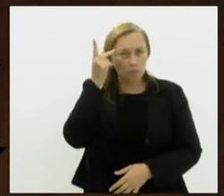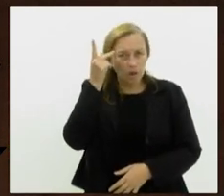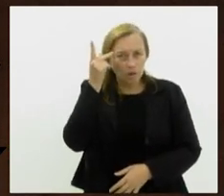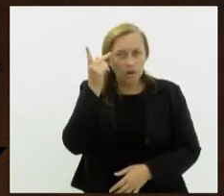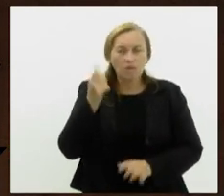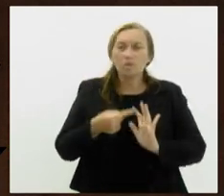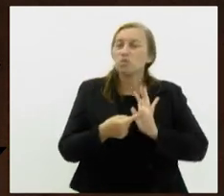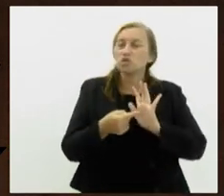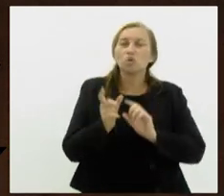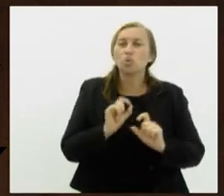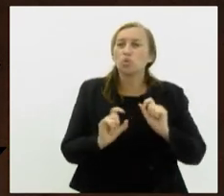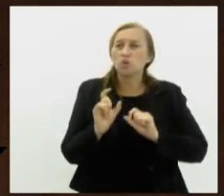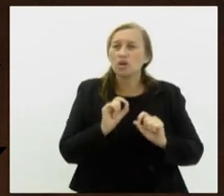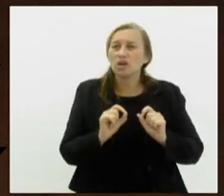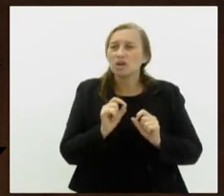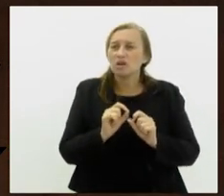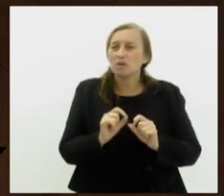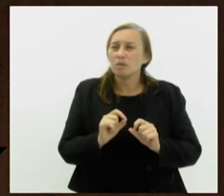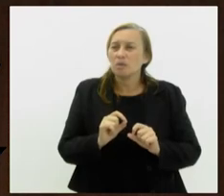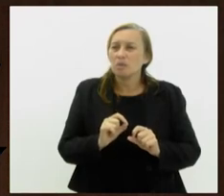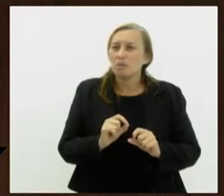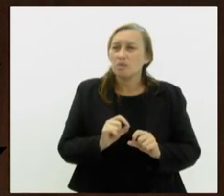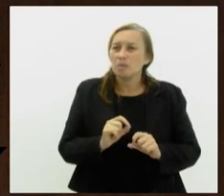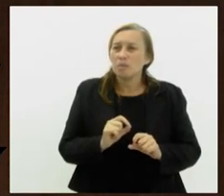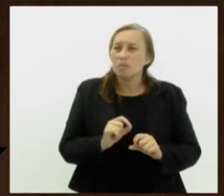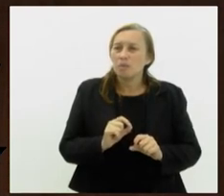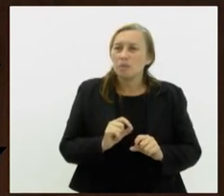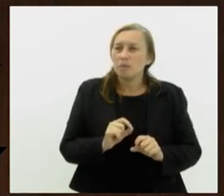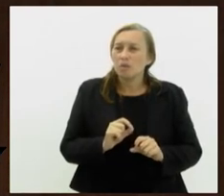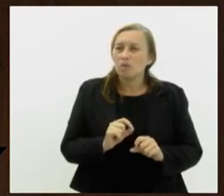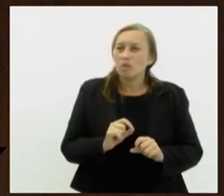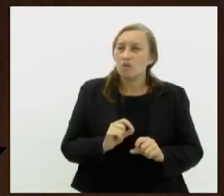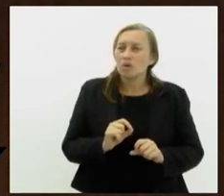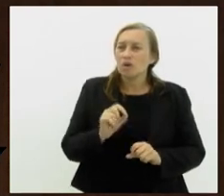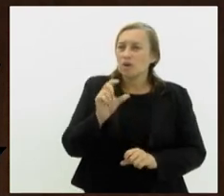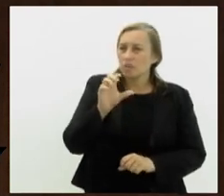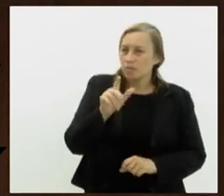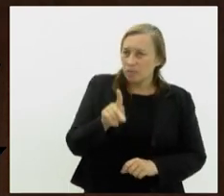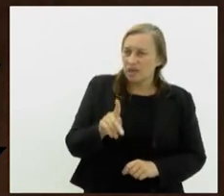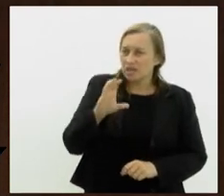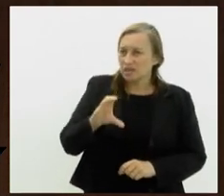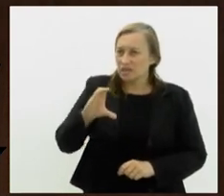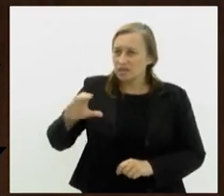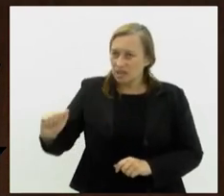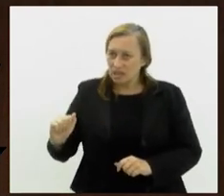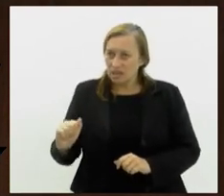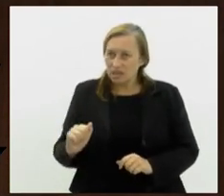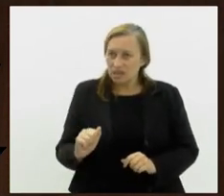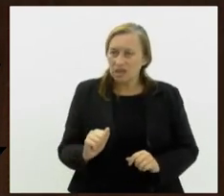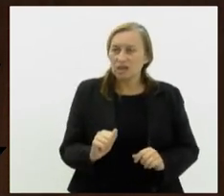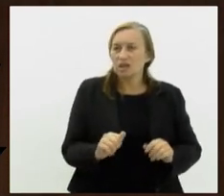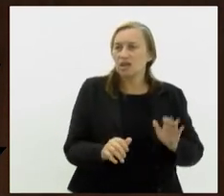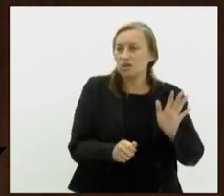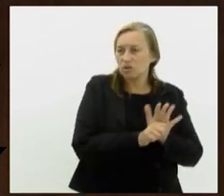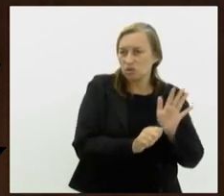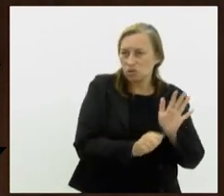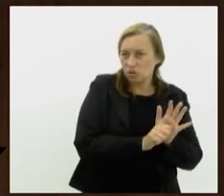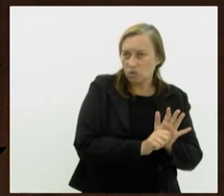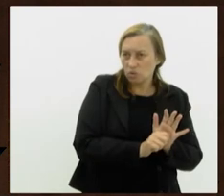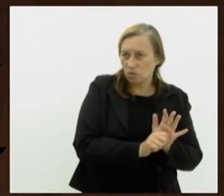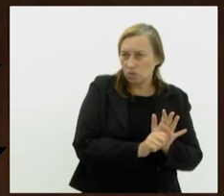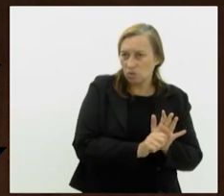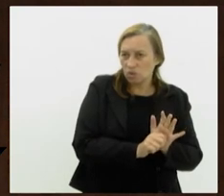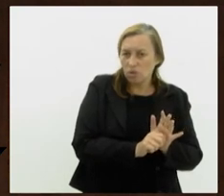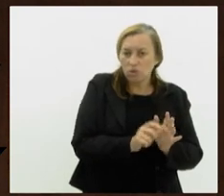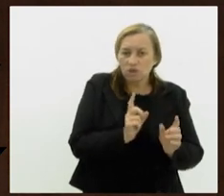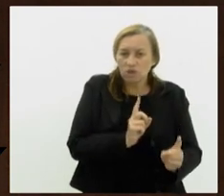para mostrar que muito mais golpeada está o PCC e o tráfico quando se descobre e se elimina as fontes